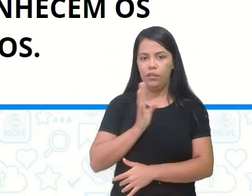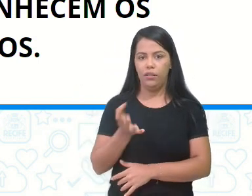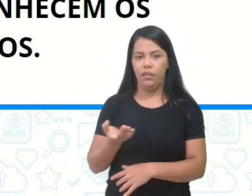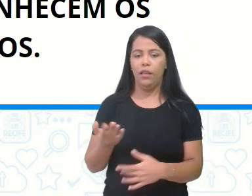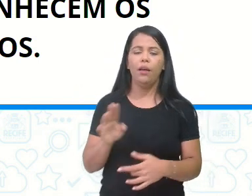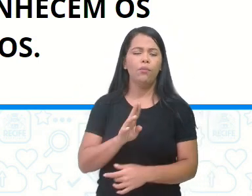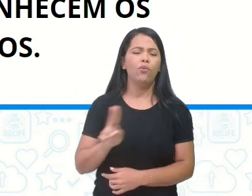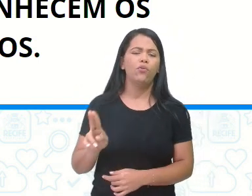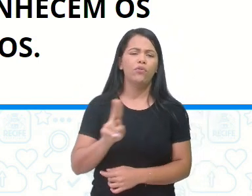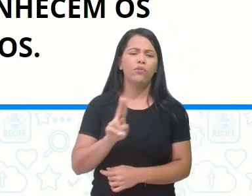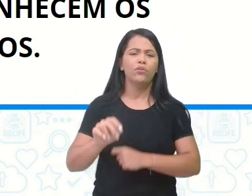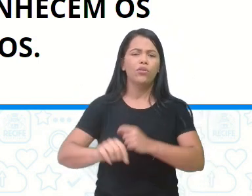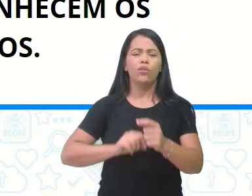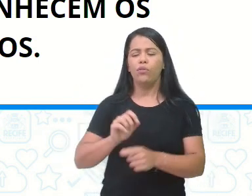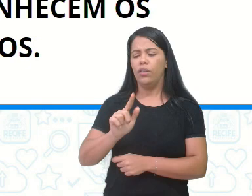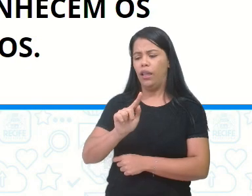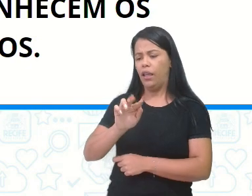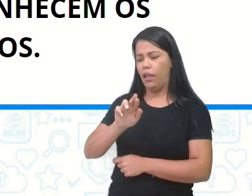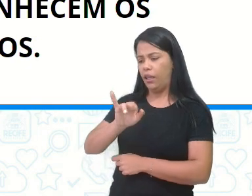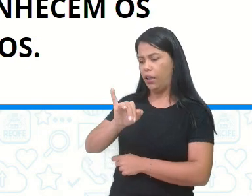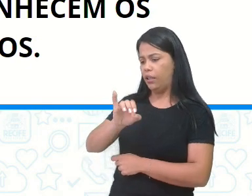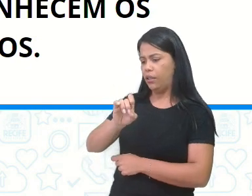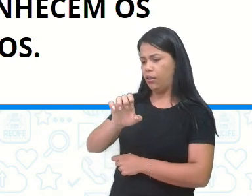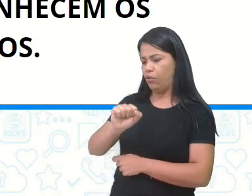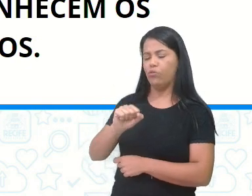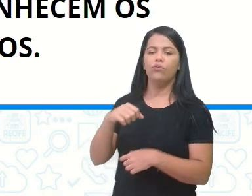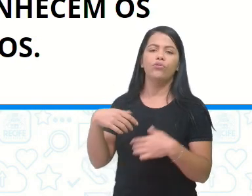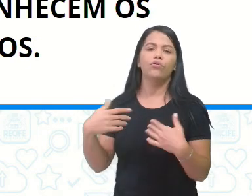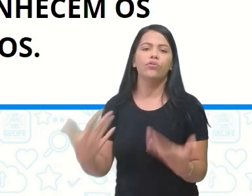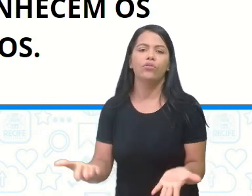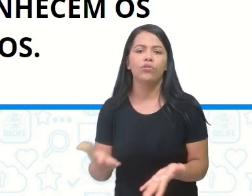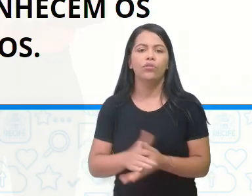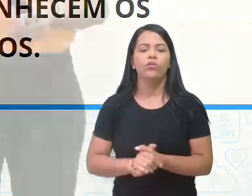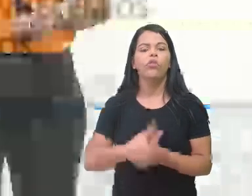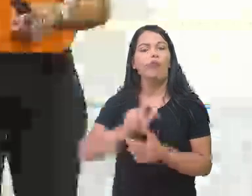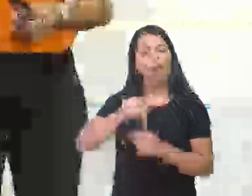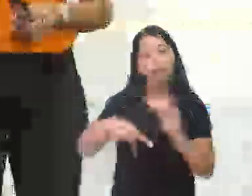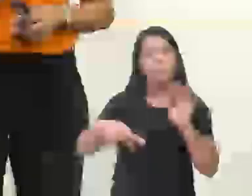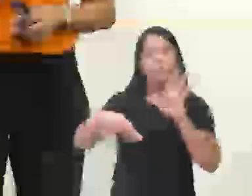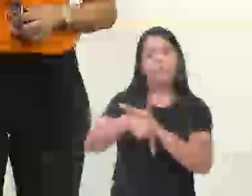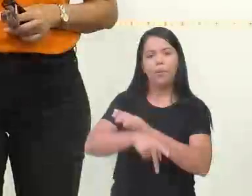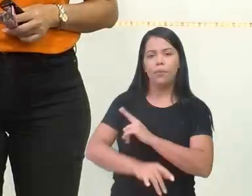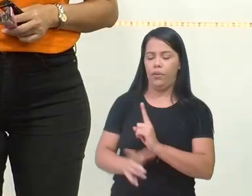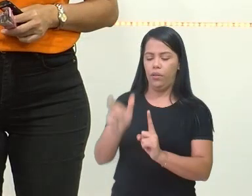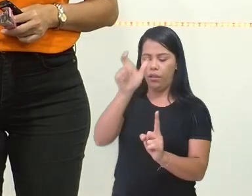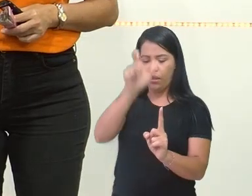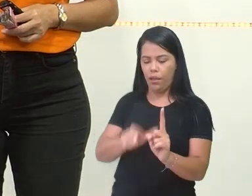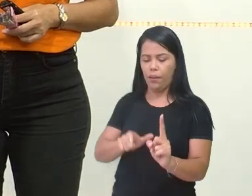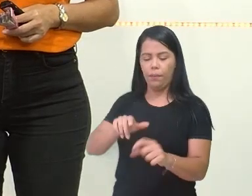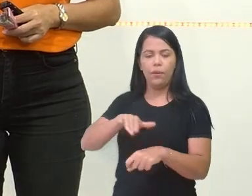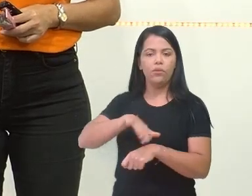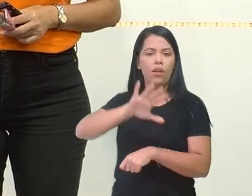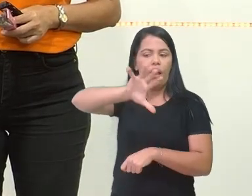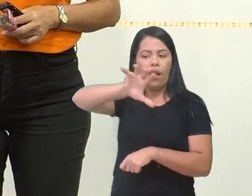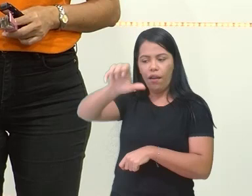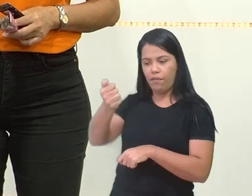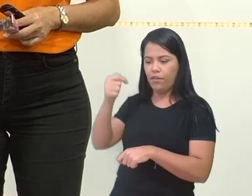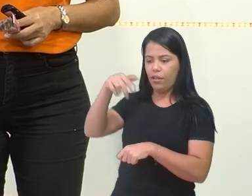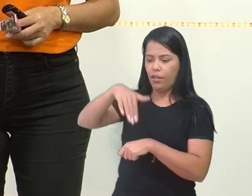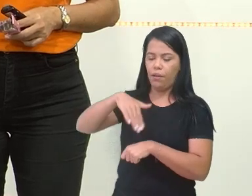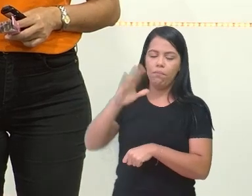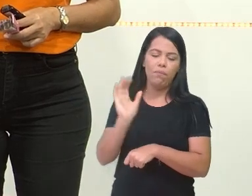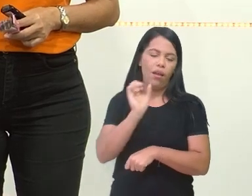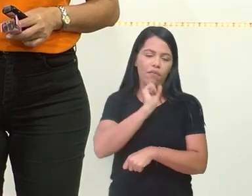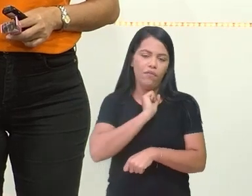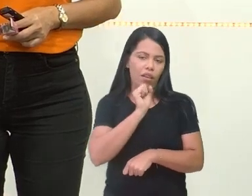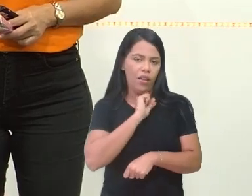griots? Nunca ouvi essa palavra. Gente, griots são os contadores de histórias africanos, certo? Aqui no